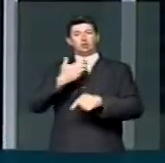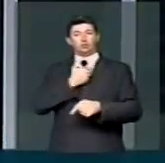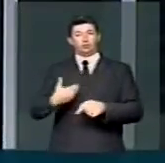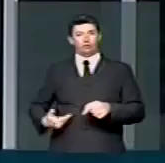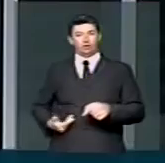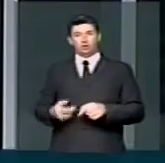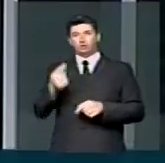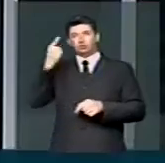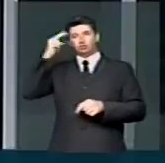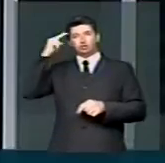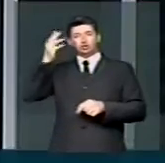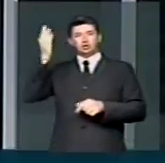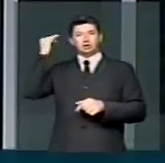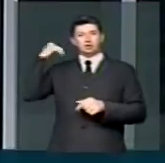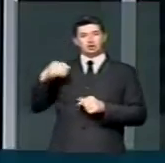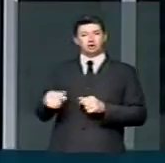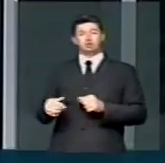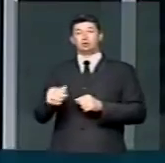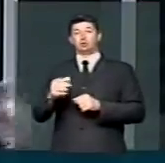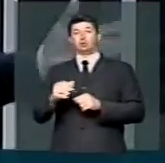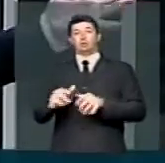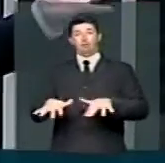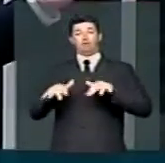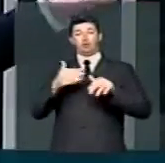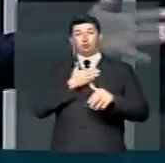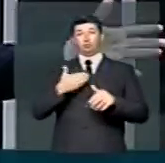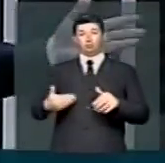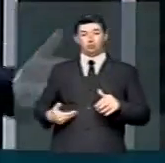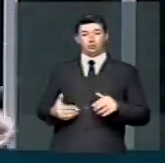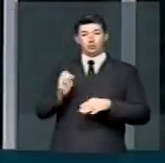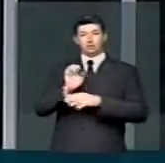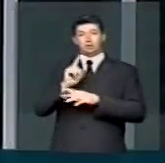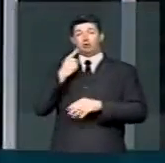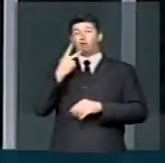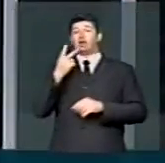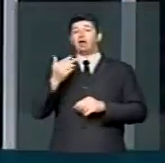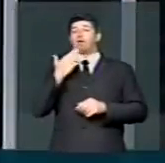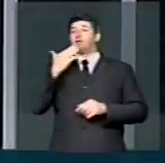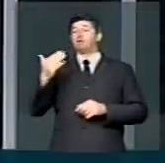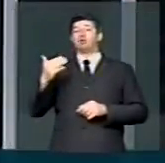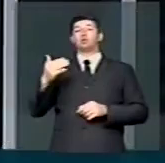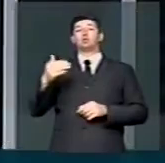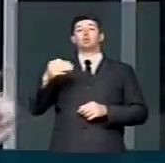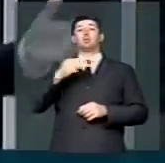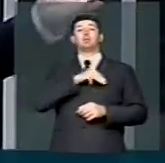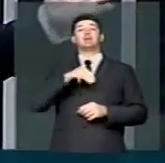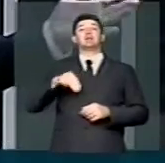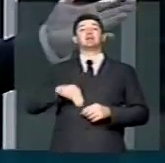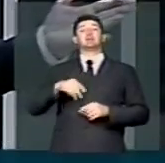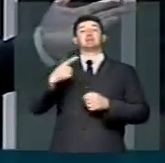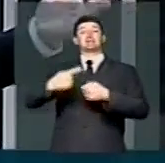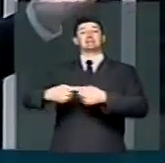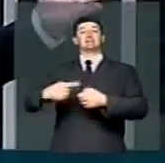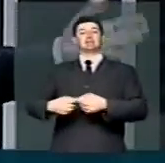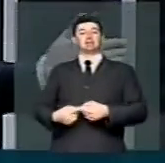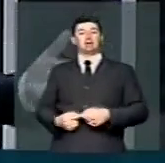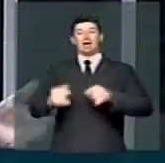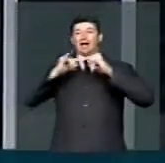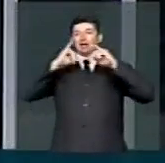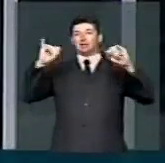há poucos dias, num evento público no nosso estado, falava em nome do ministro das Cidades e anunciava